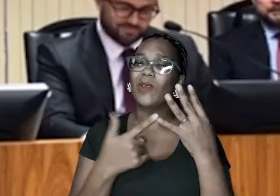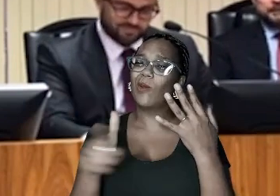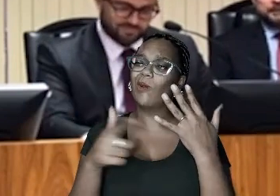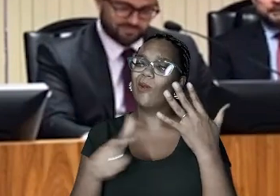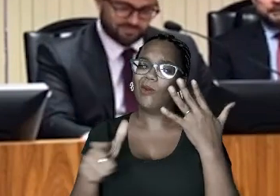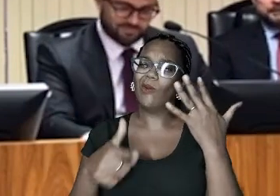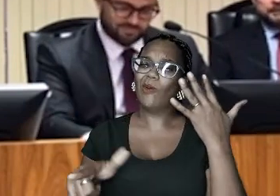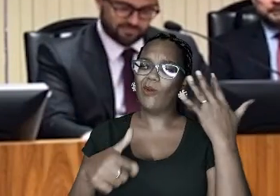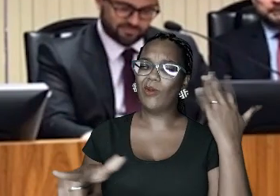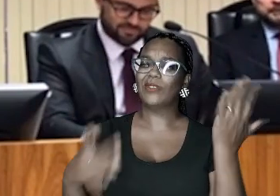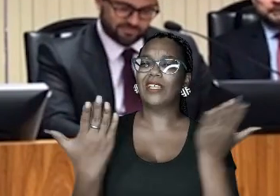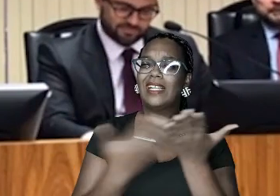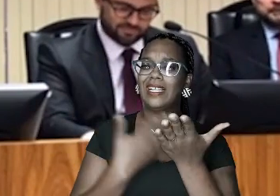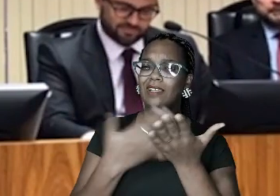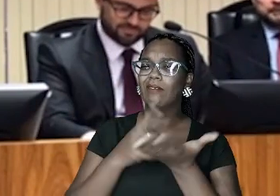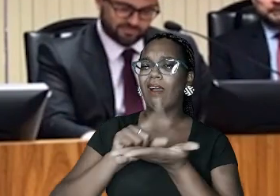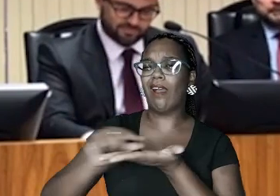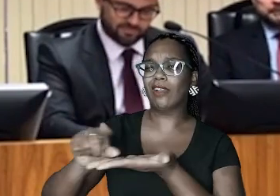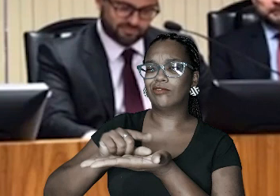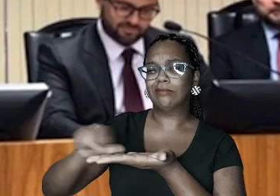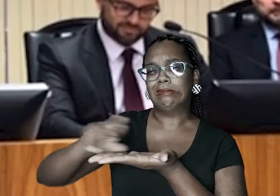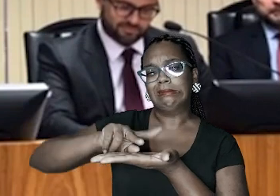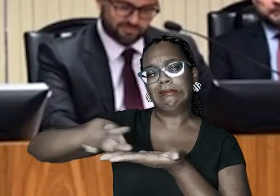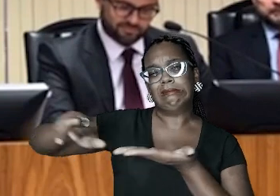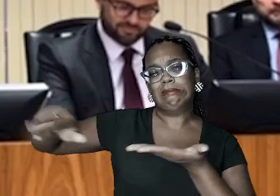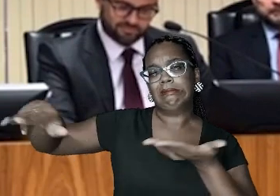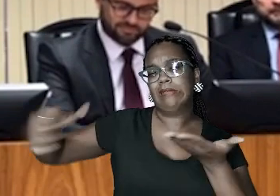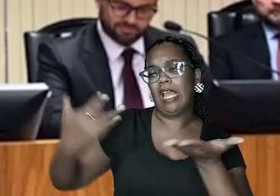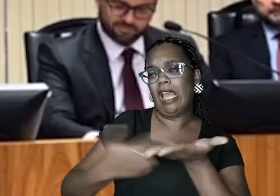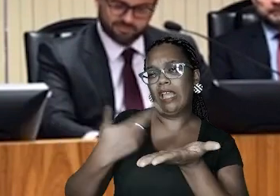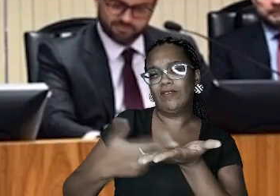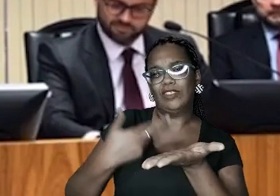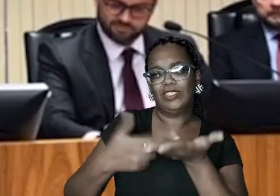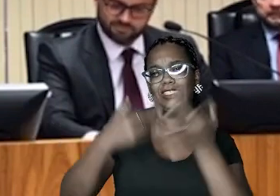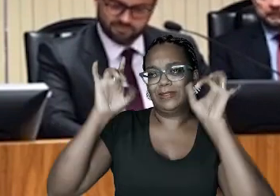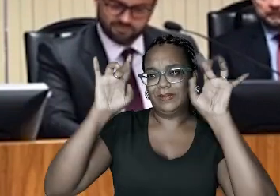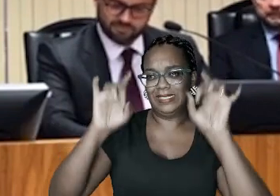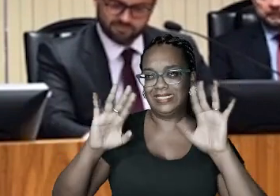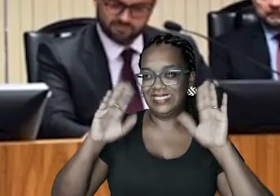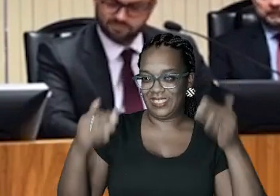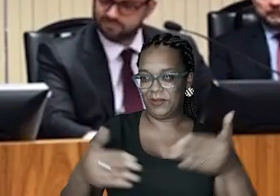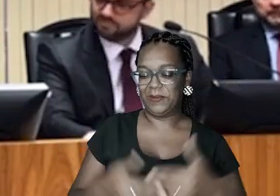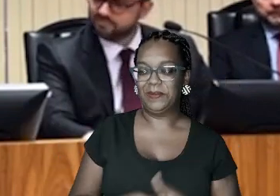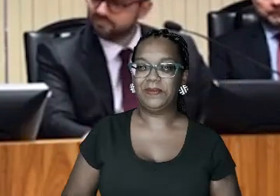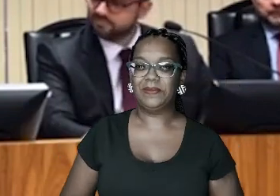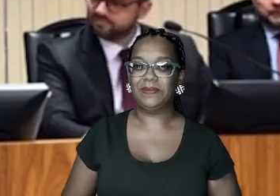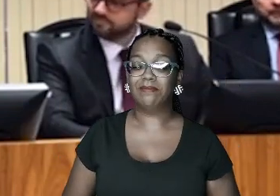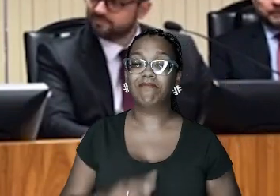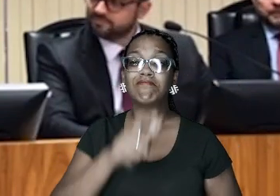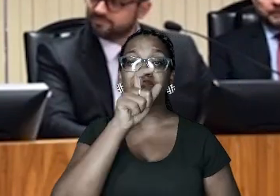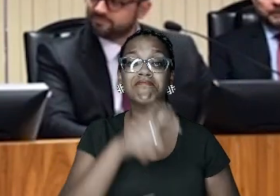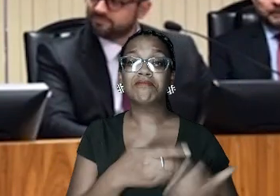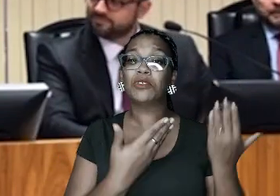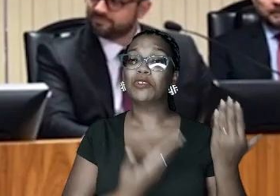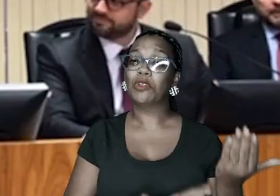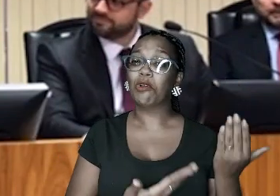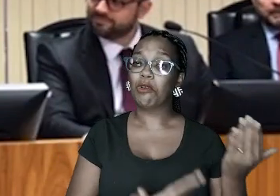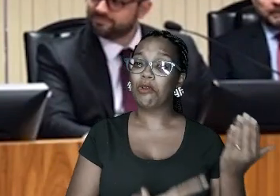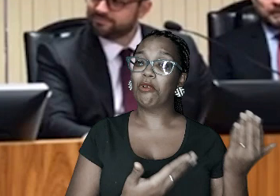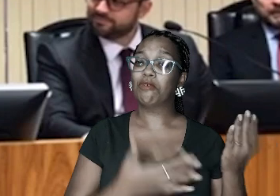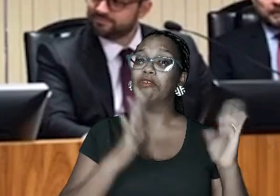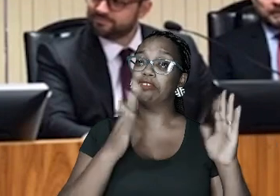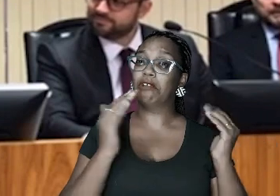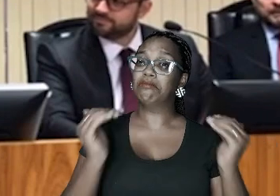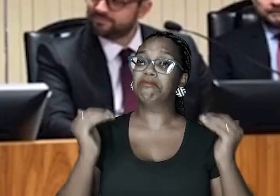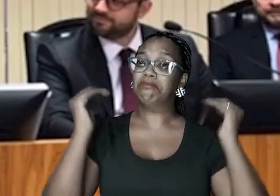diversos artigos em revistas especializadas é um jovem que já alcançou a posição de